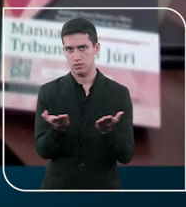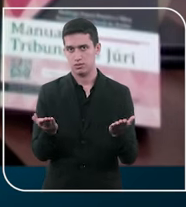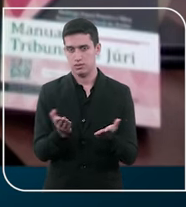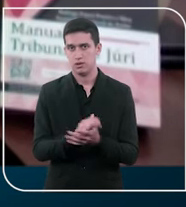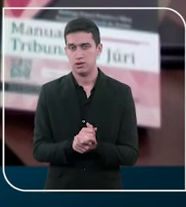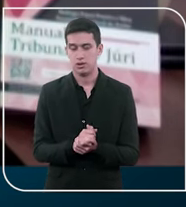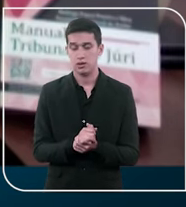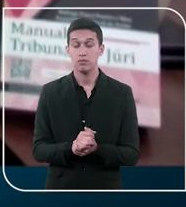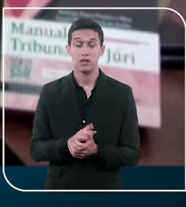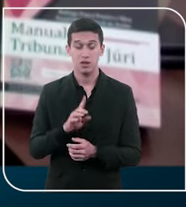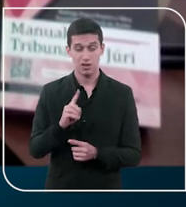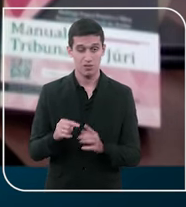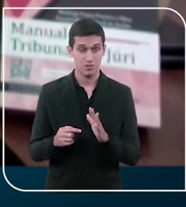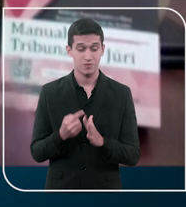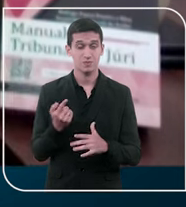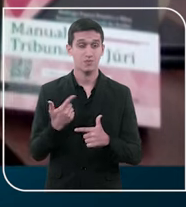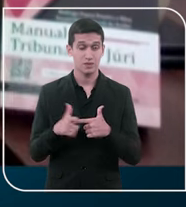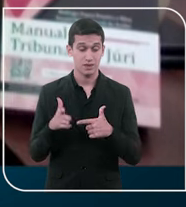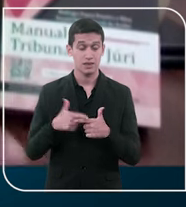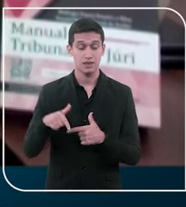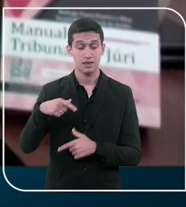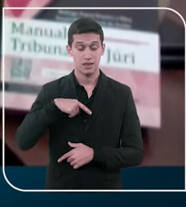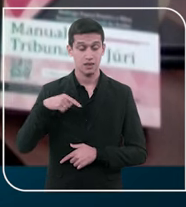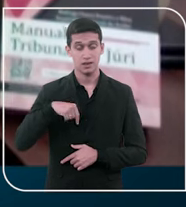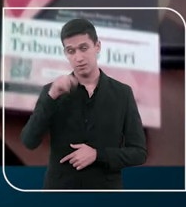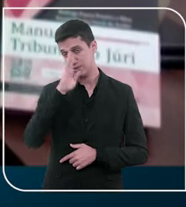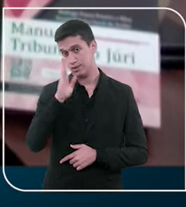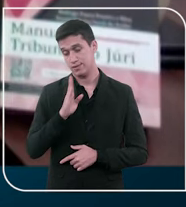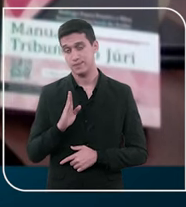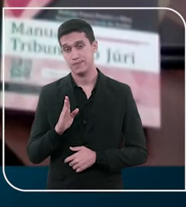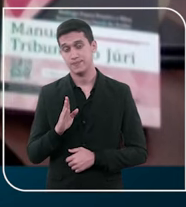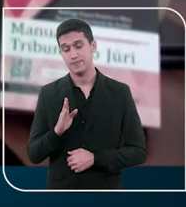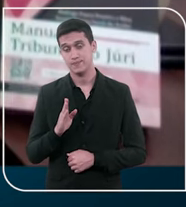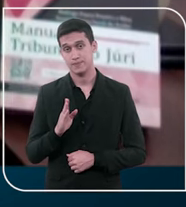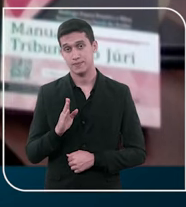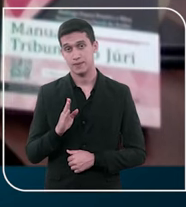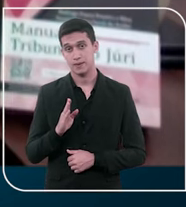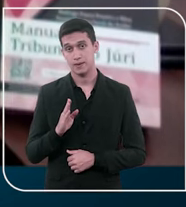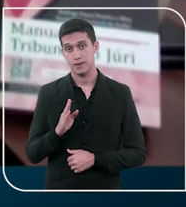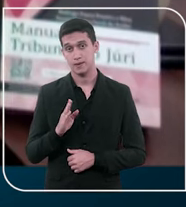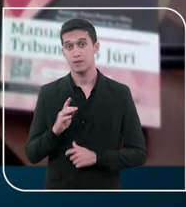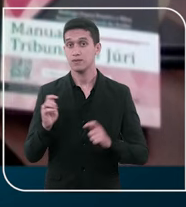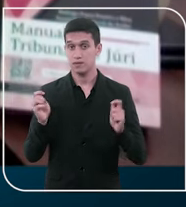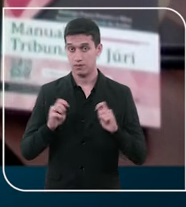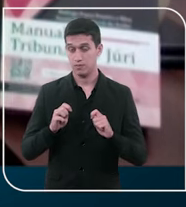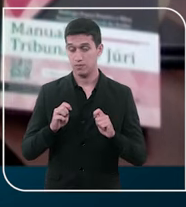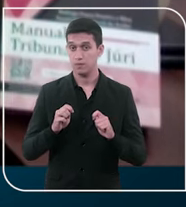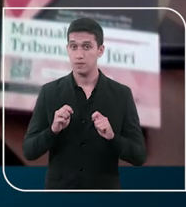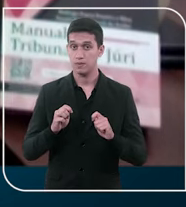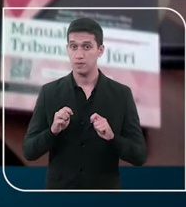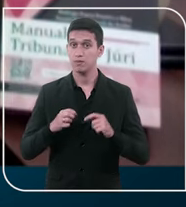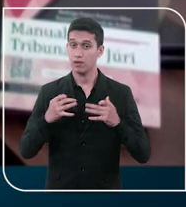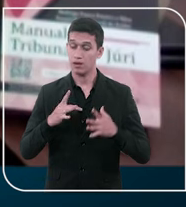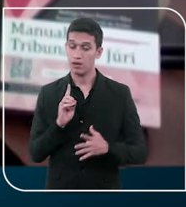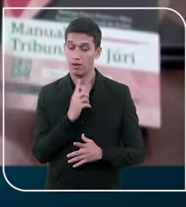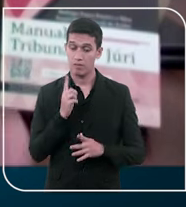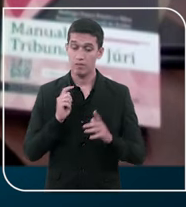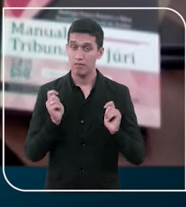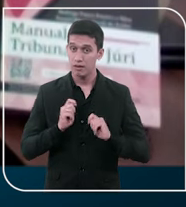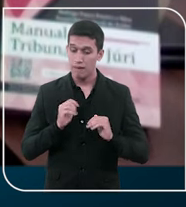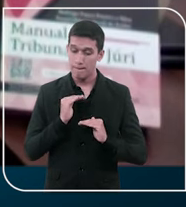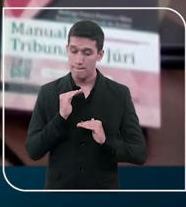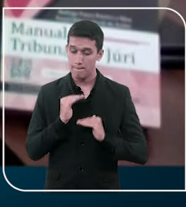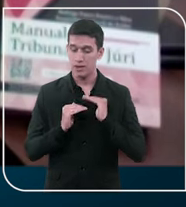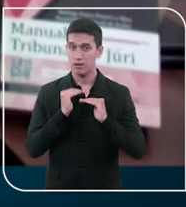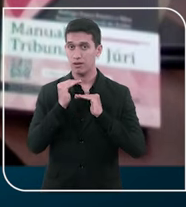relacionadas a isso, né? Mas é um problema que nós temos no Brasil que permite dizer que nós